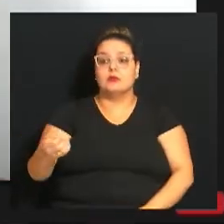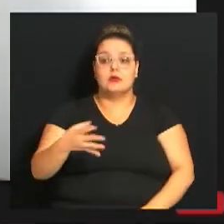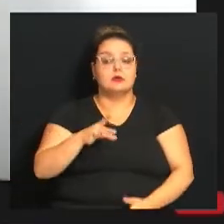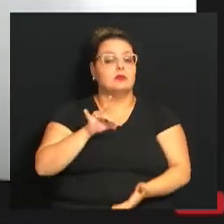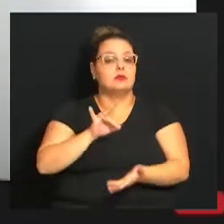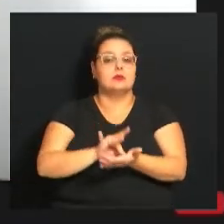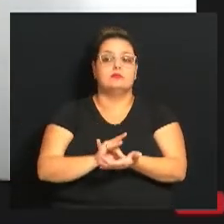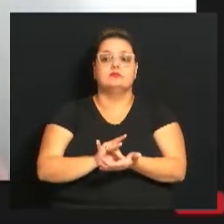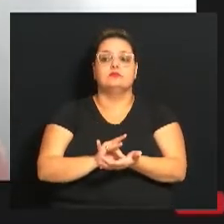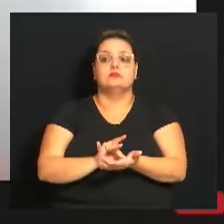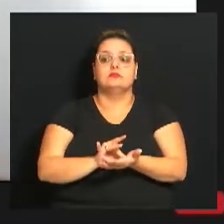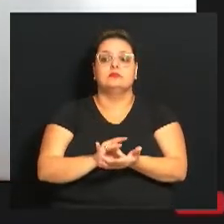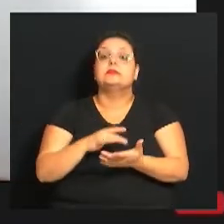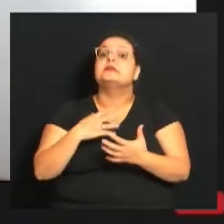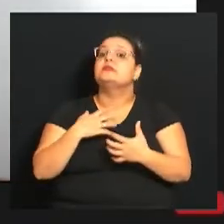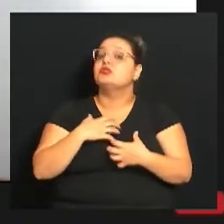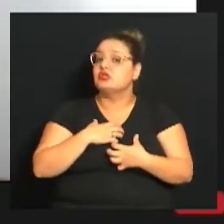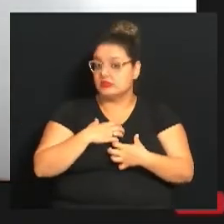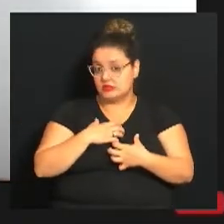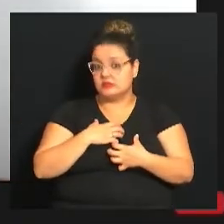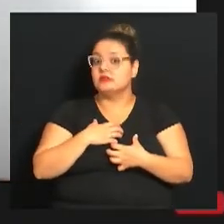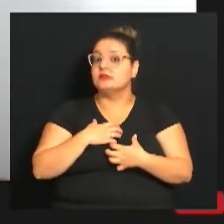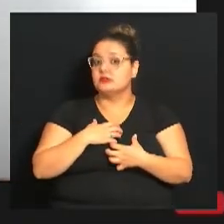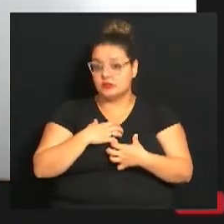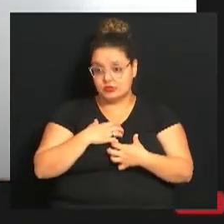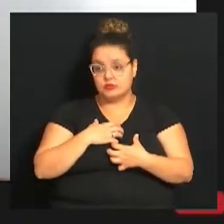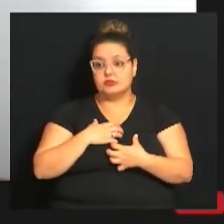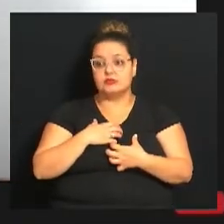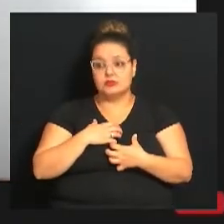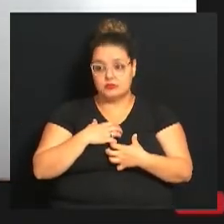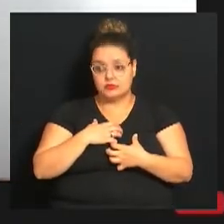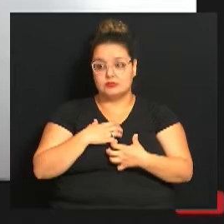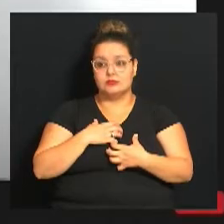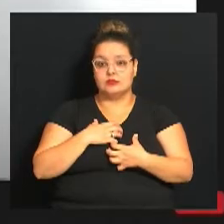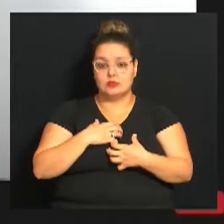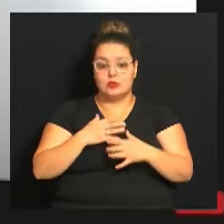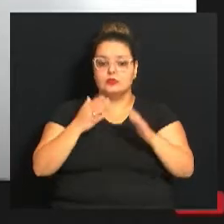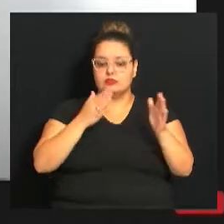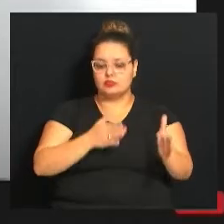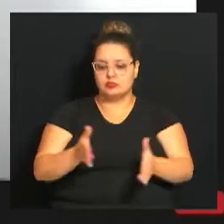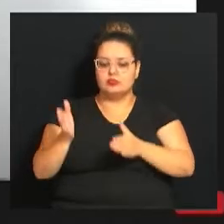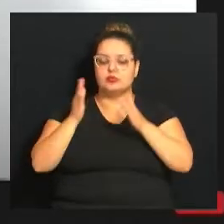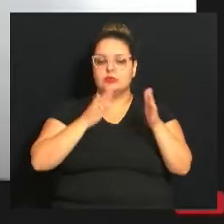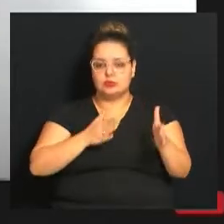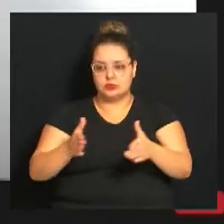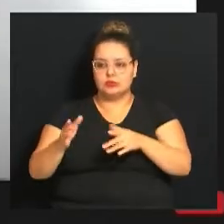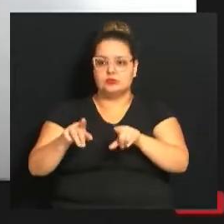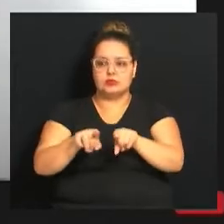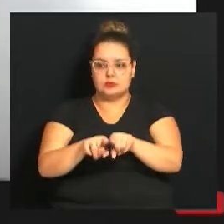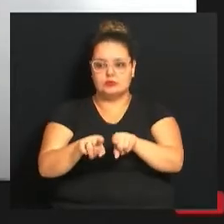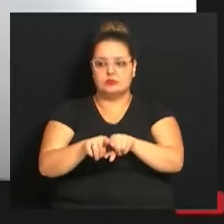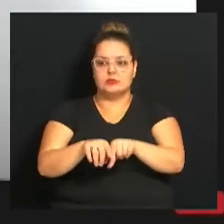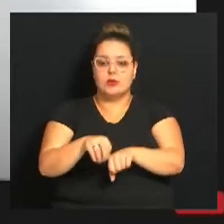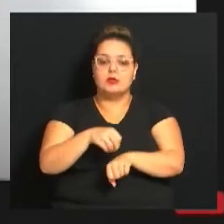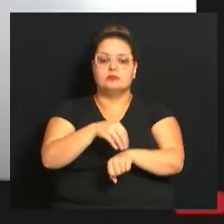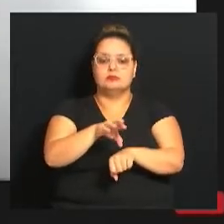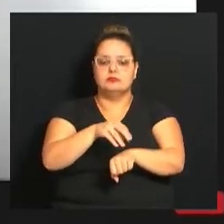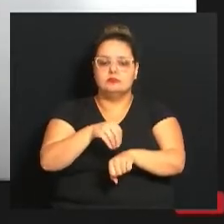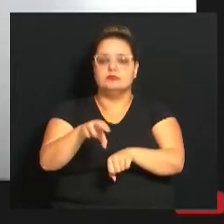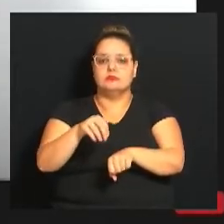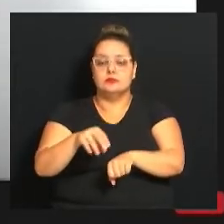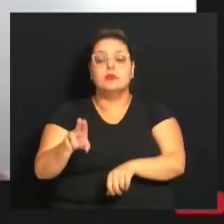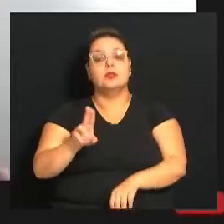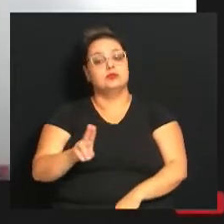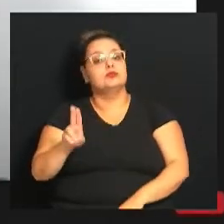está sentindo isso, tanto do ponto de vista de produção, quanto de distribuição e de consumo, e ela